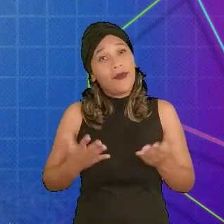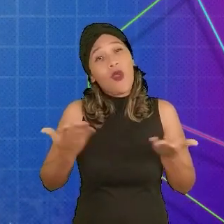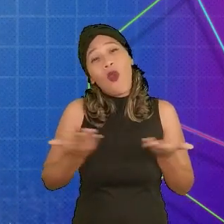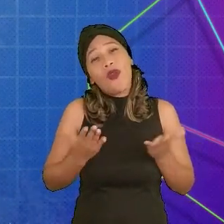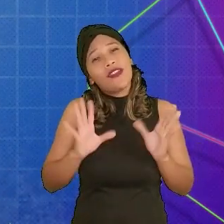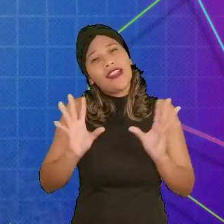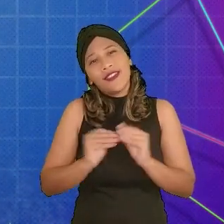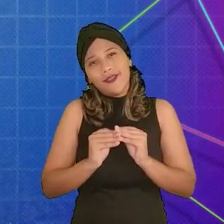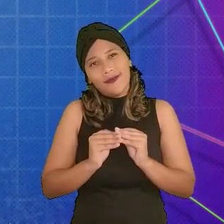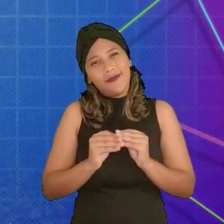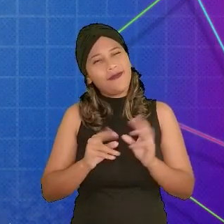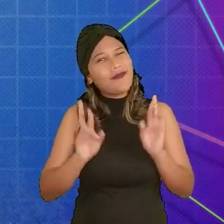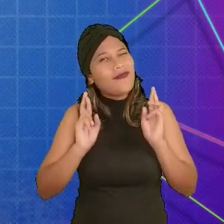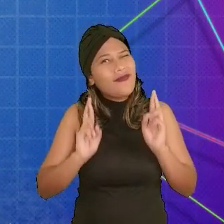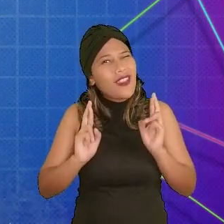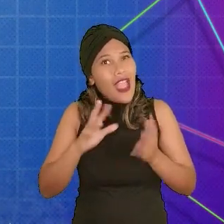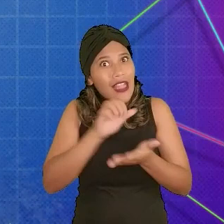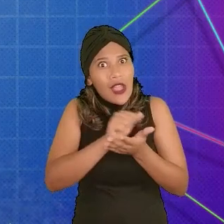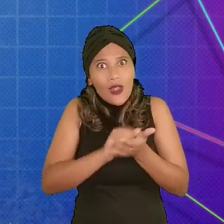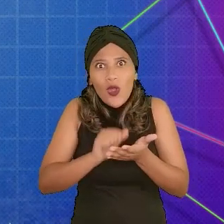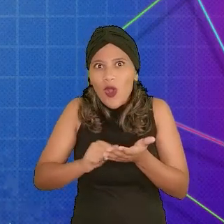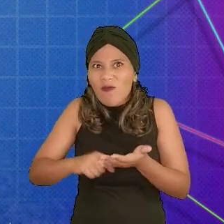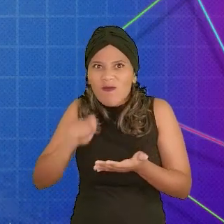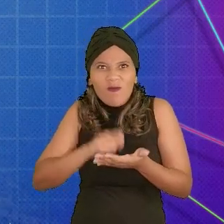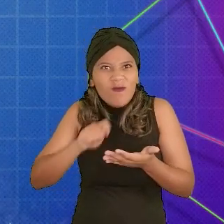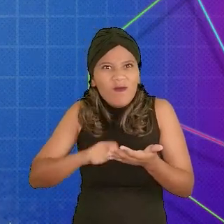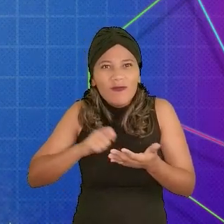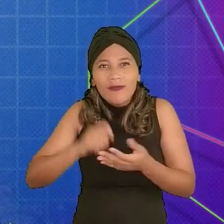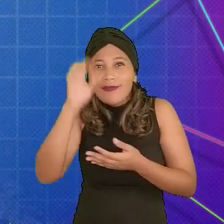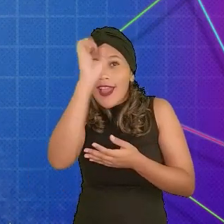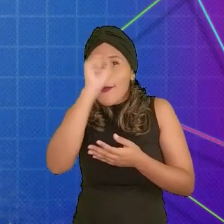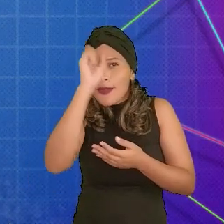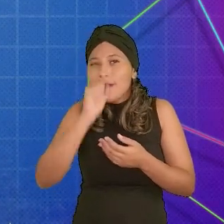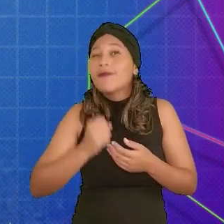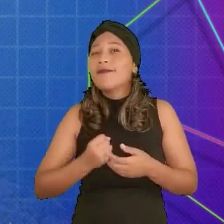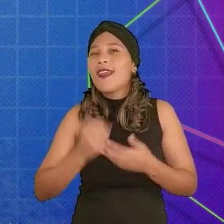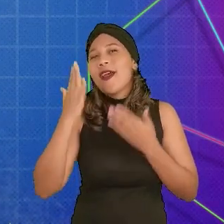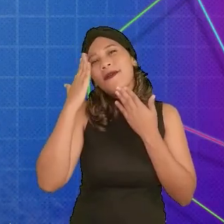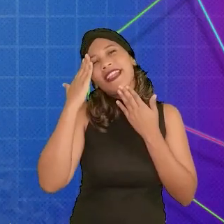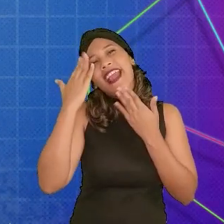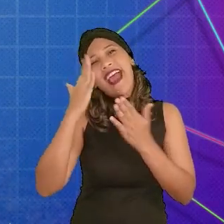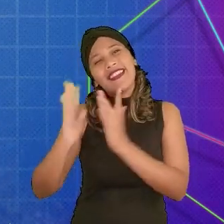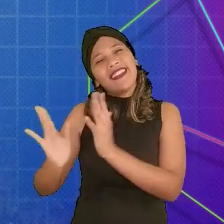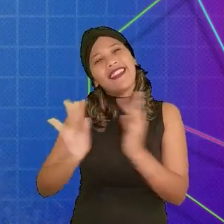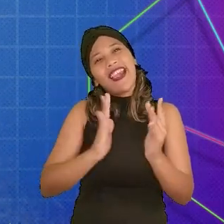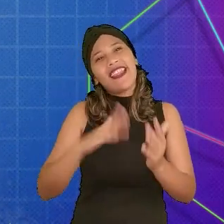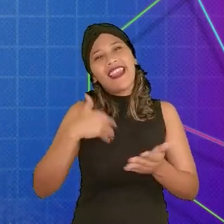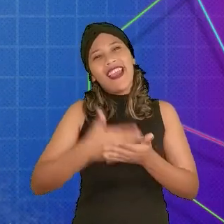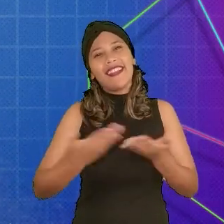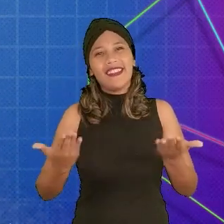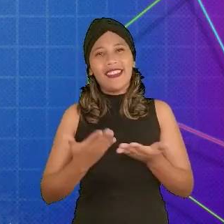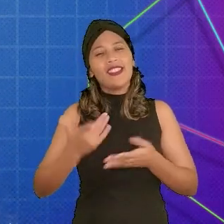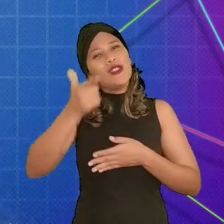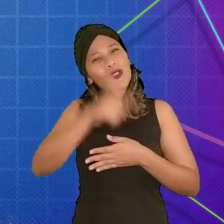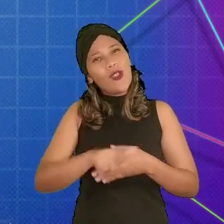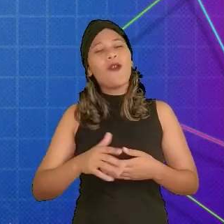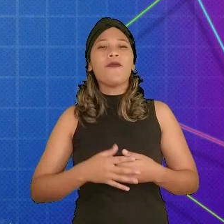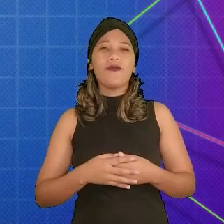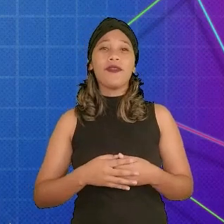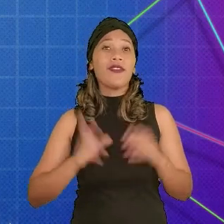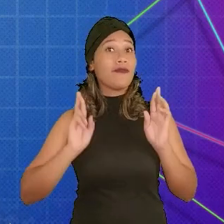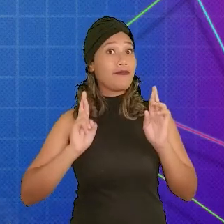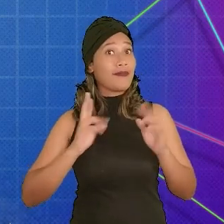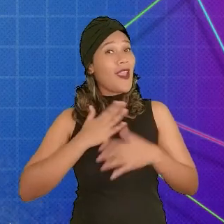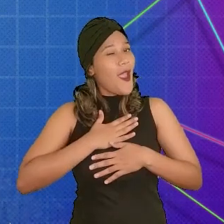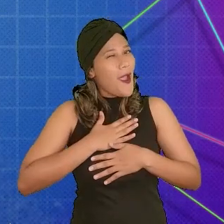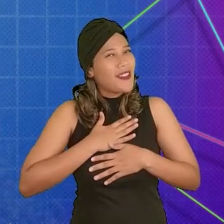galera, por hoje é isso. Eu espero que tenham anotado muito e aprendido bastante. Obrigado por me acompanharem até aqui mais uma vez e